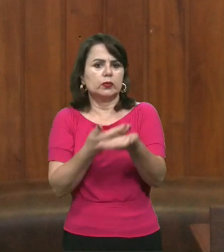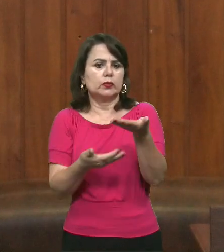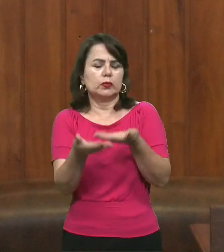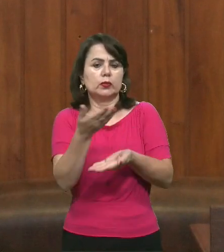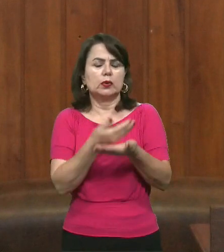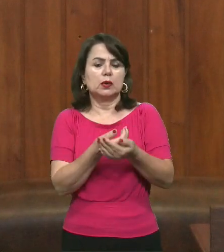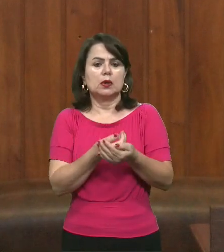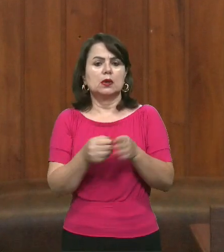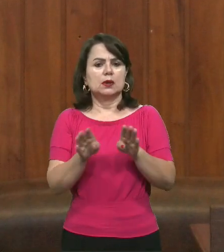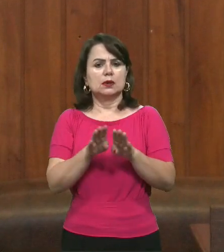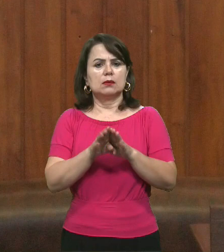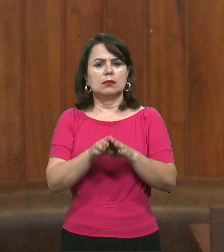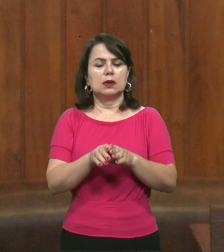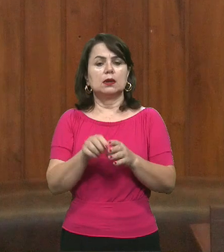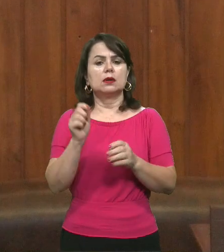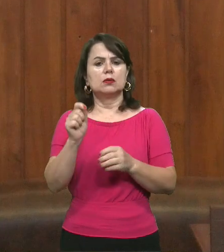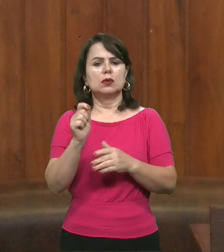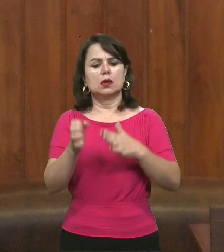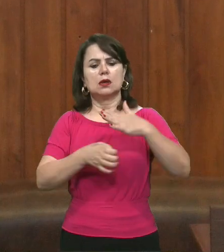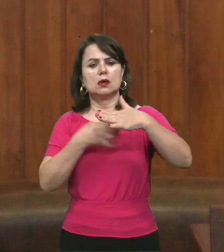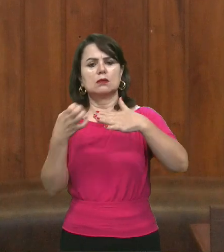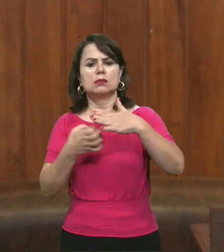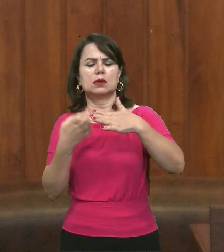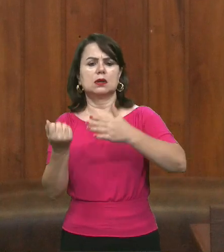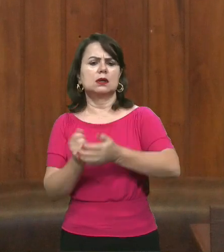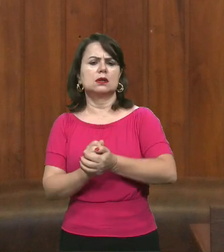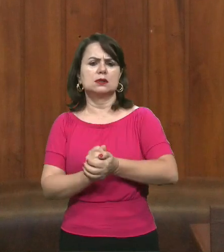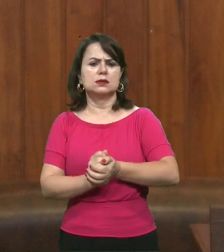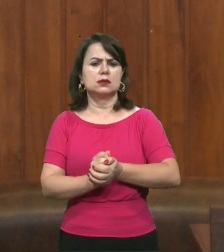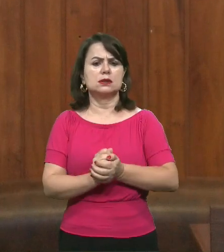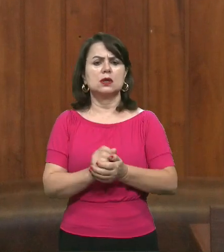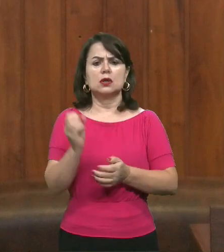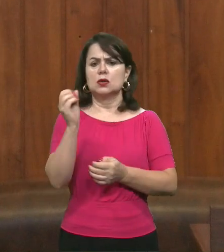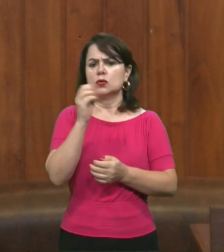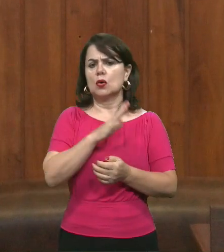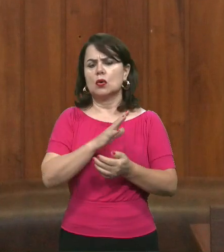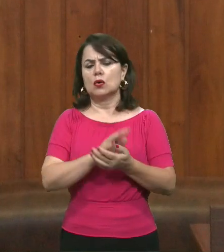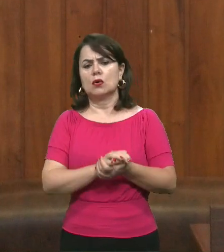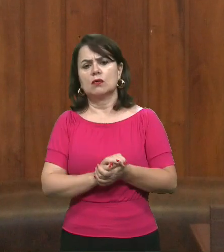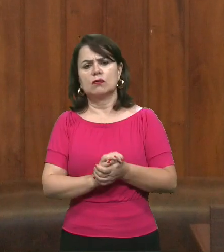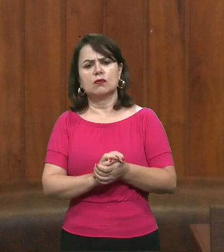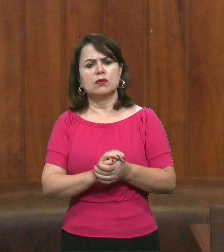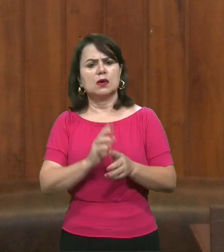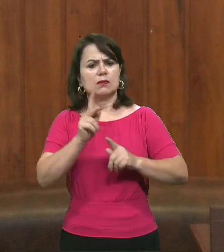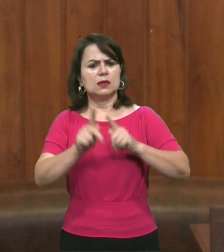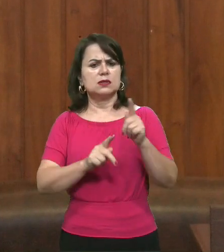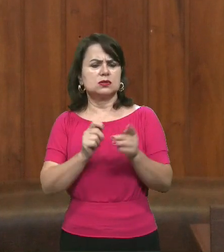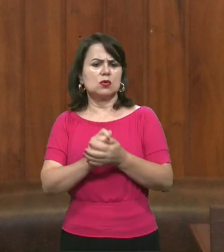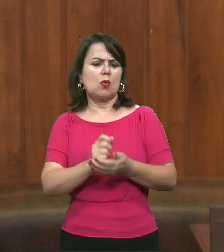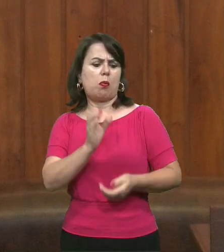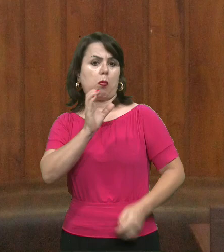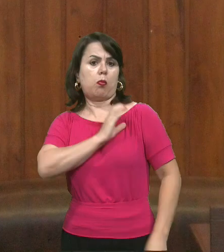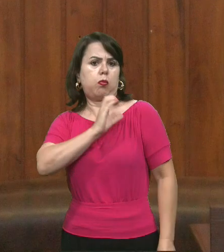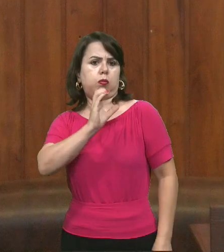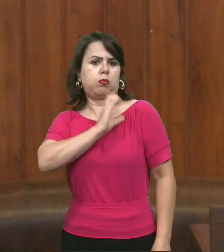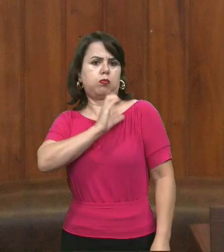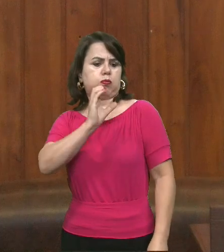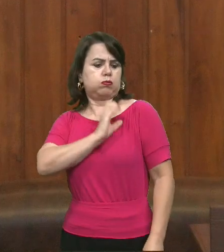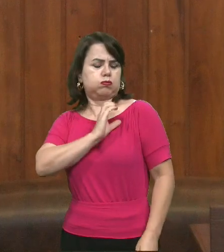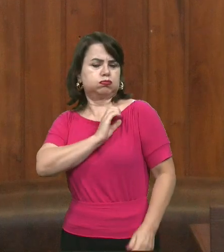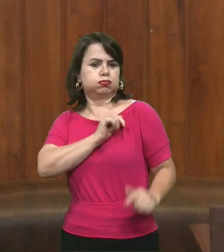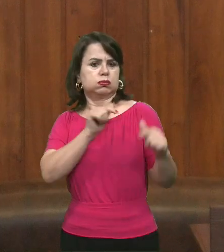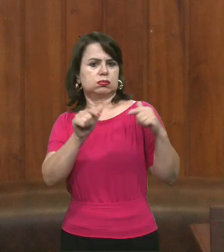negócios, implantação de empreendimentos verticais, horizontais, com meia dúzia de milionários da cidade,